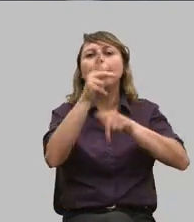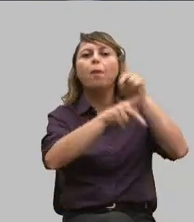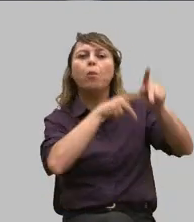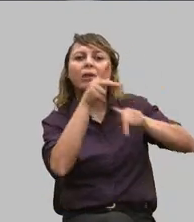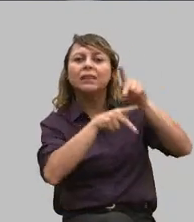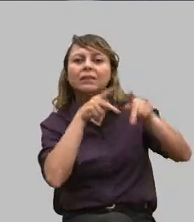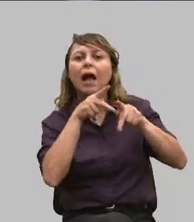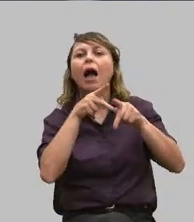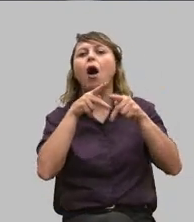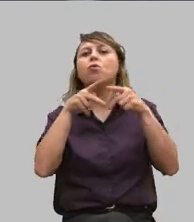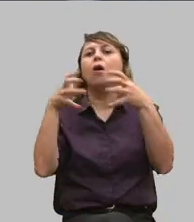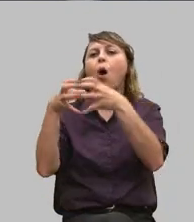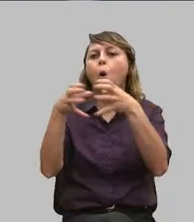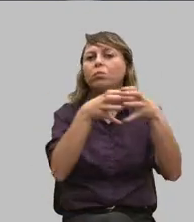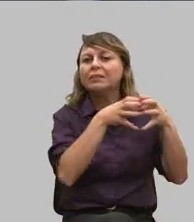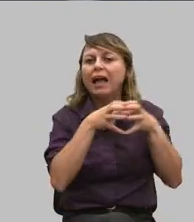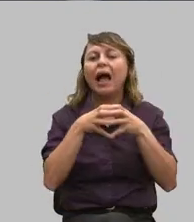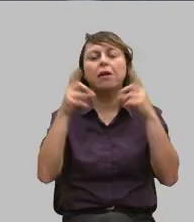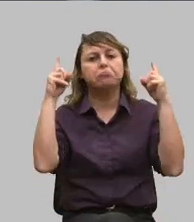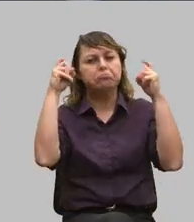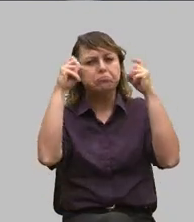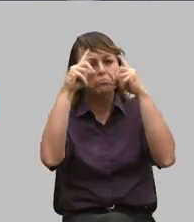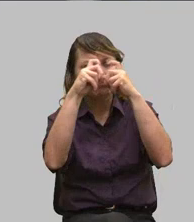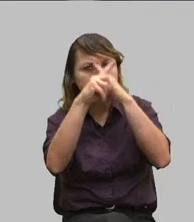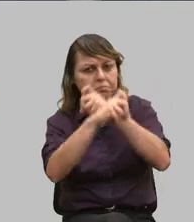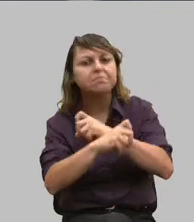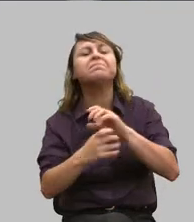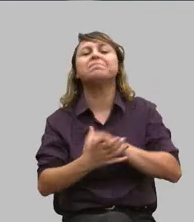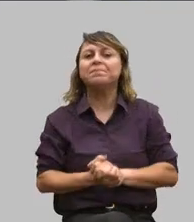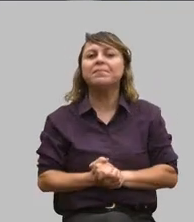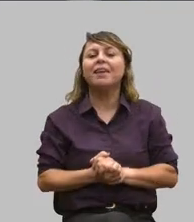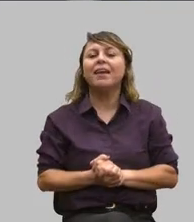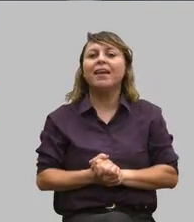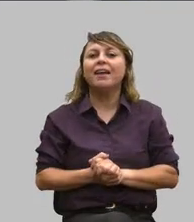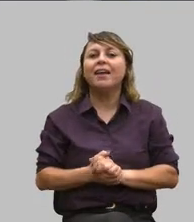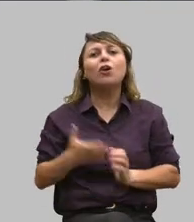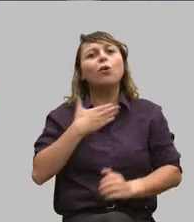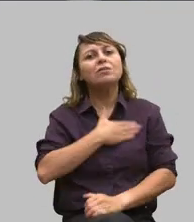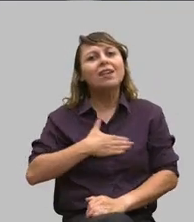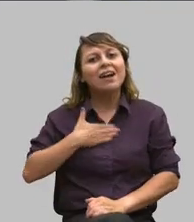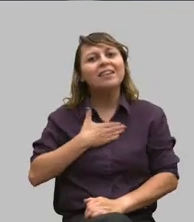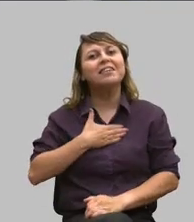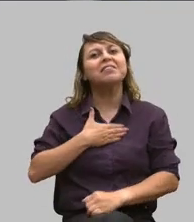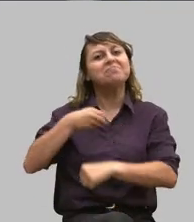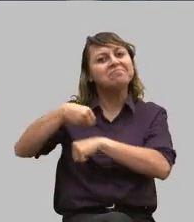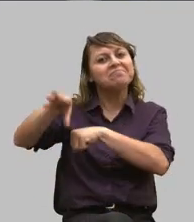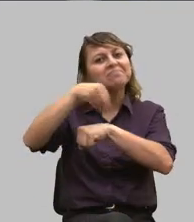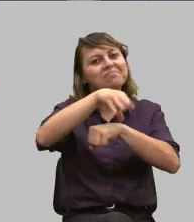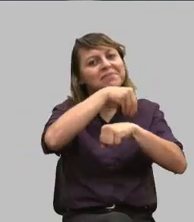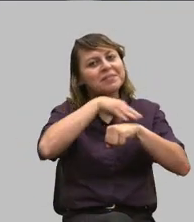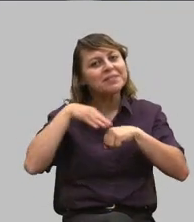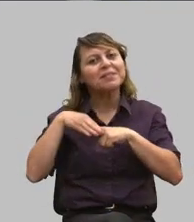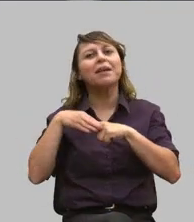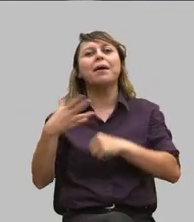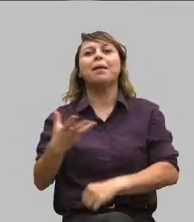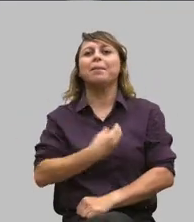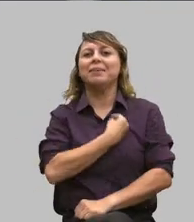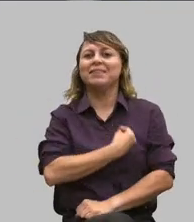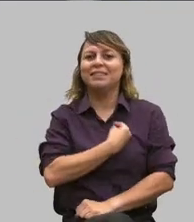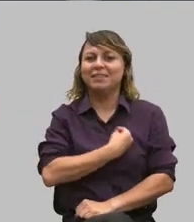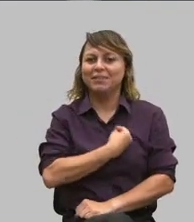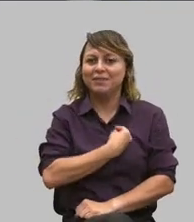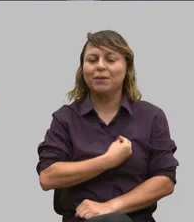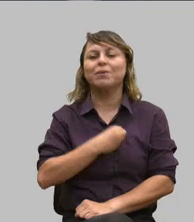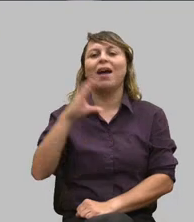comunidade as dificuldades e gostaria de dizer né Aos membros da mesa também aproveitando a presença aqui do vereador